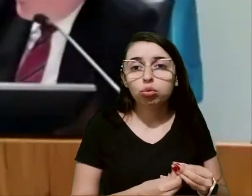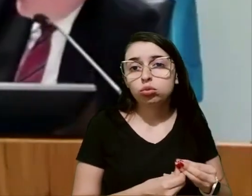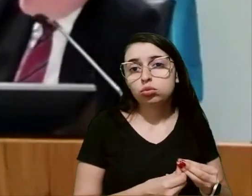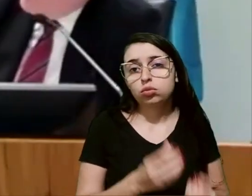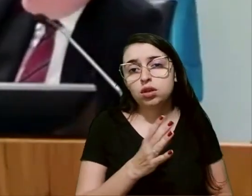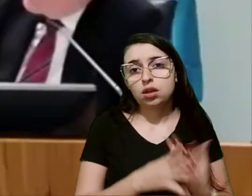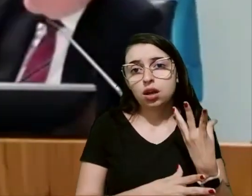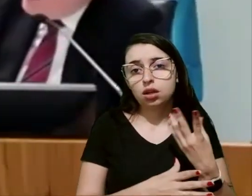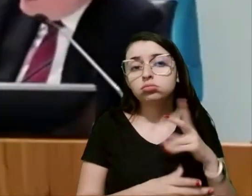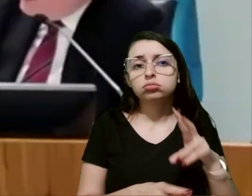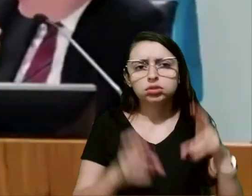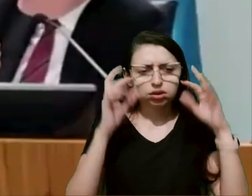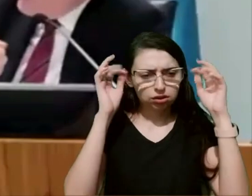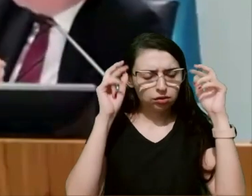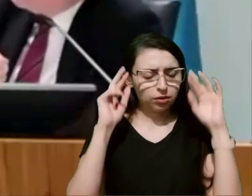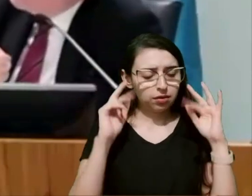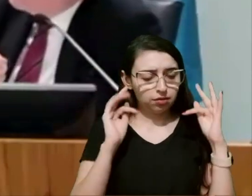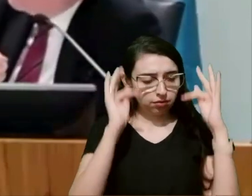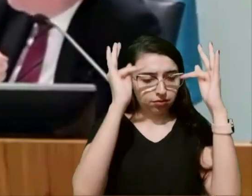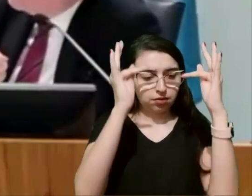isso tudo só existe porque há